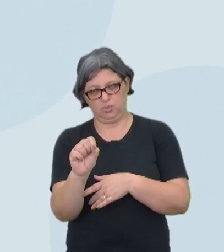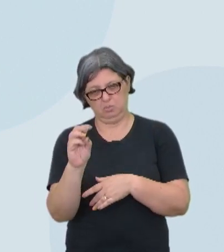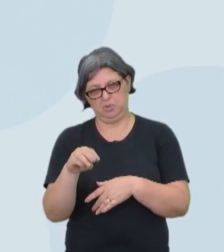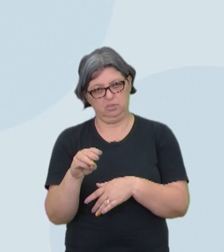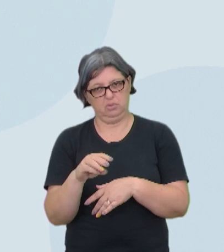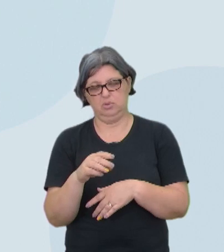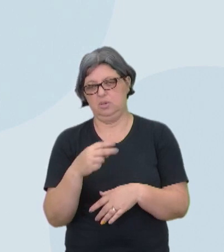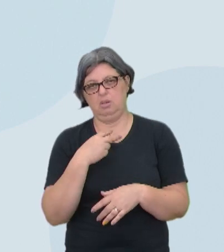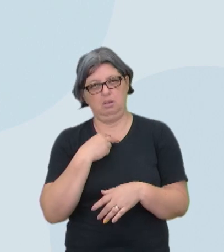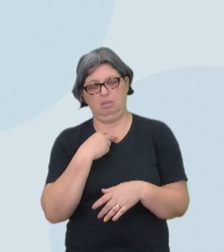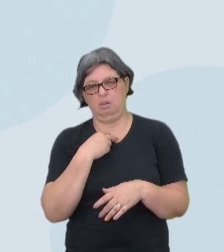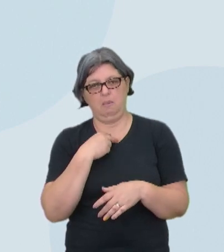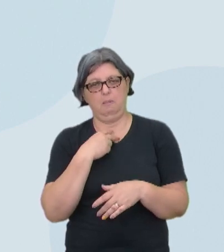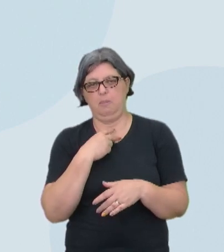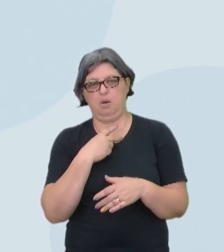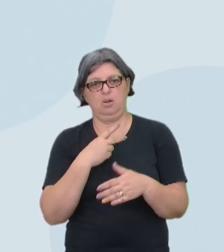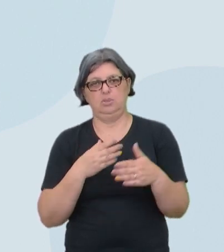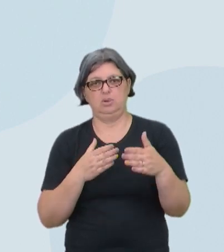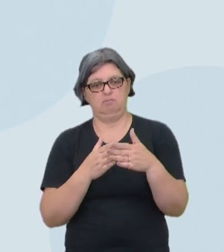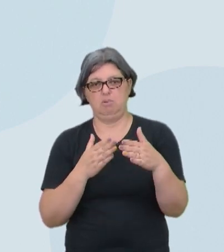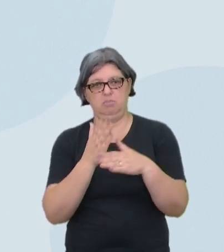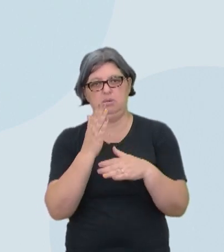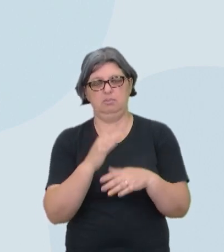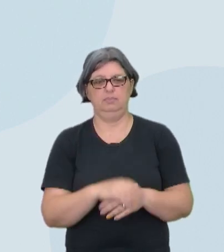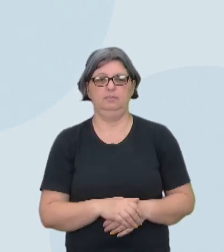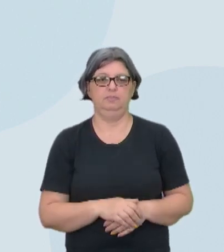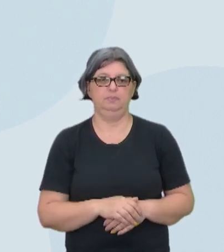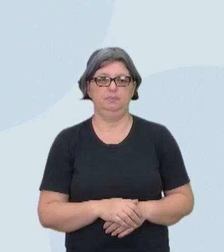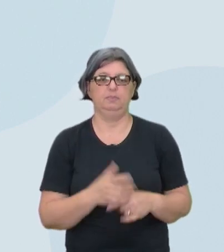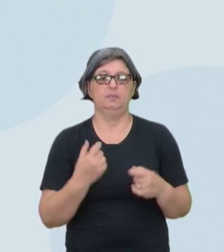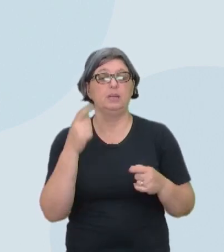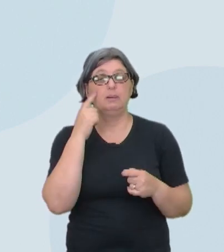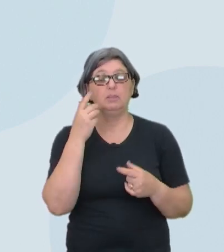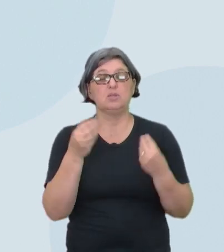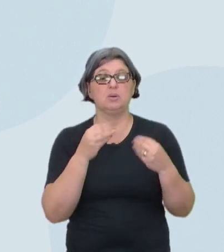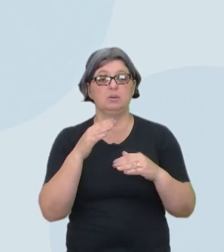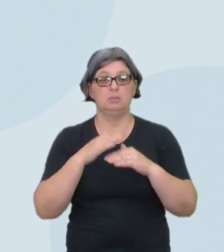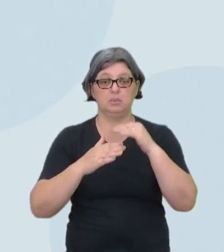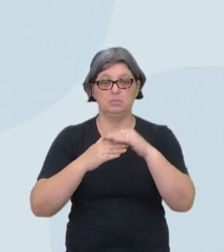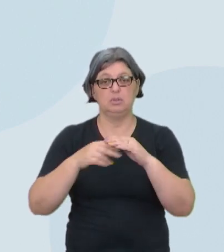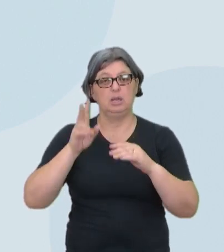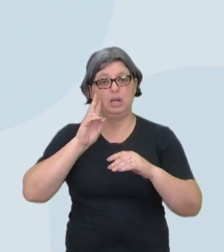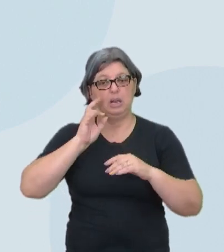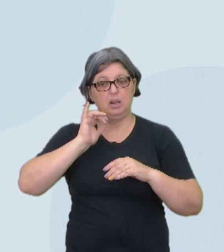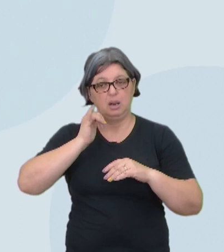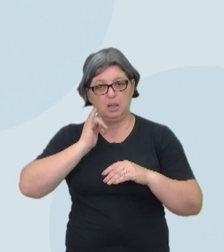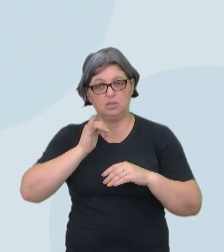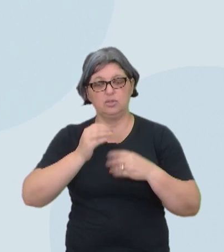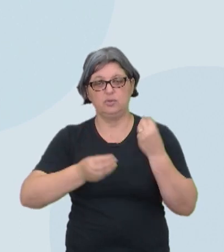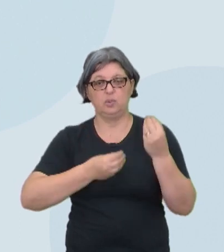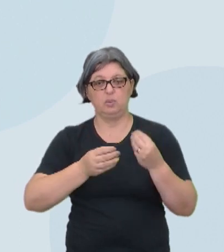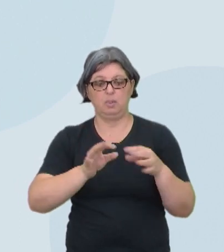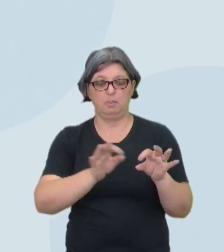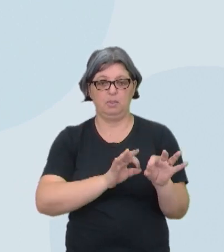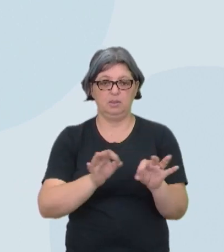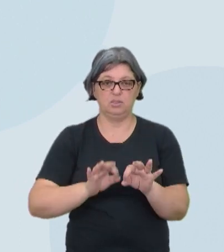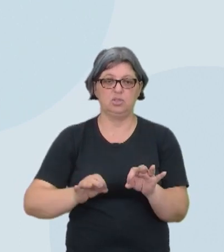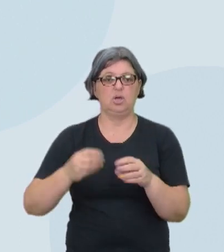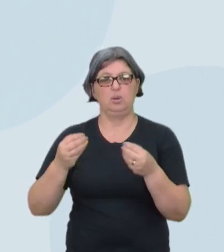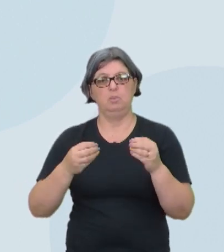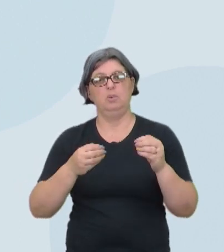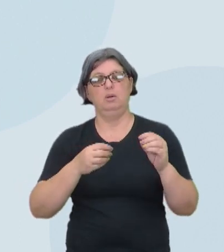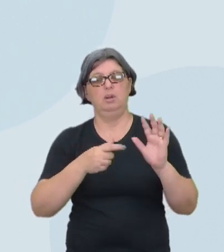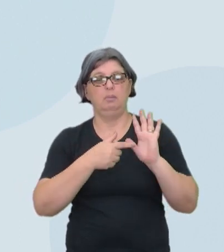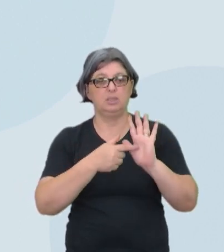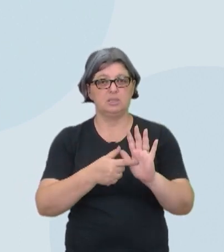não passa desse tempo. Pensa na sua apresentação, na construção da narrativa, como que você vai apresentar, tem que ser